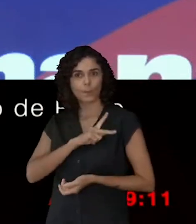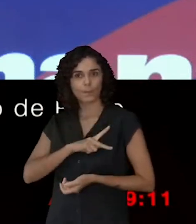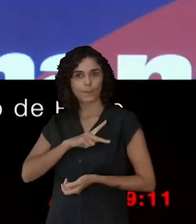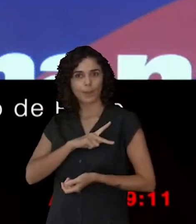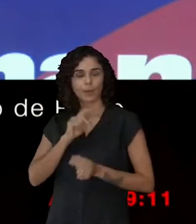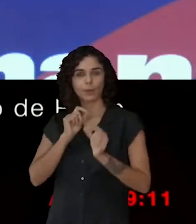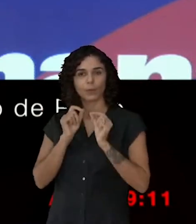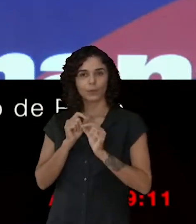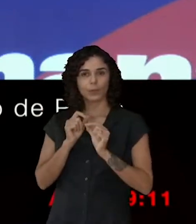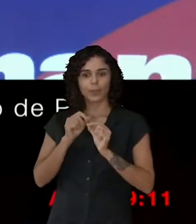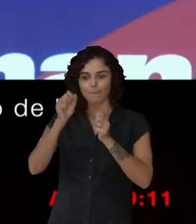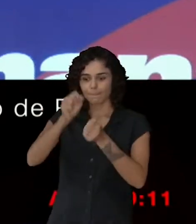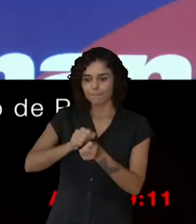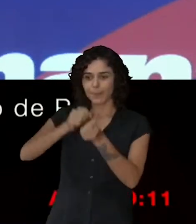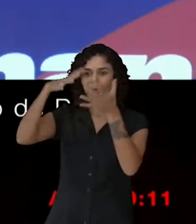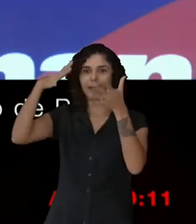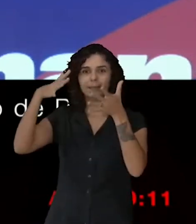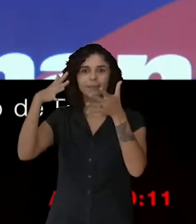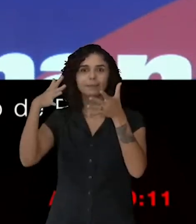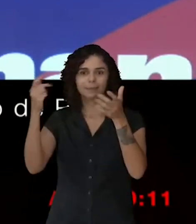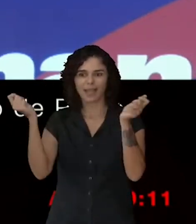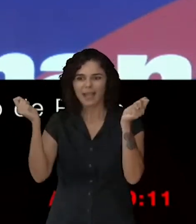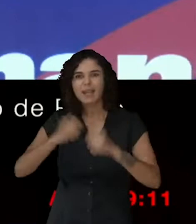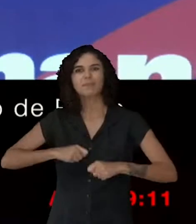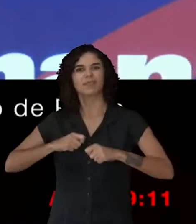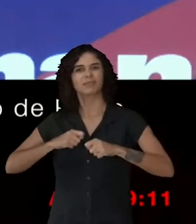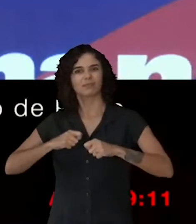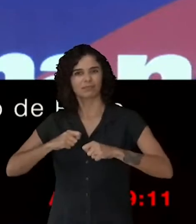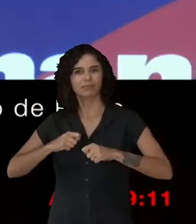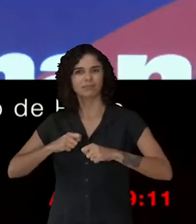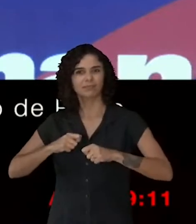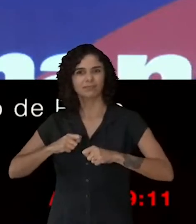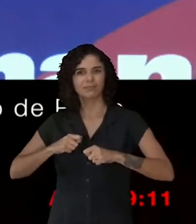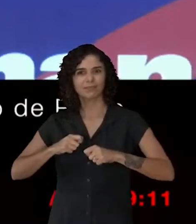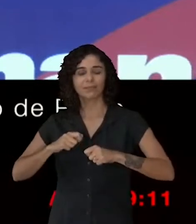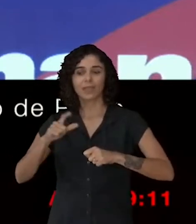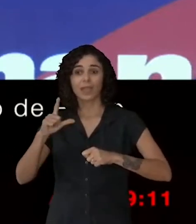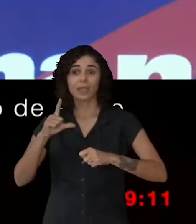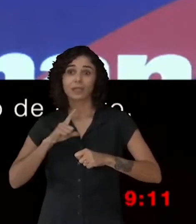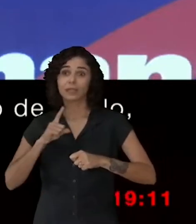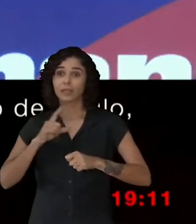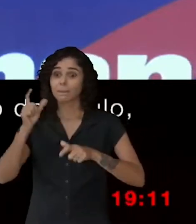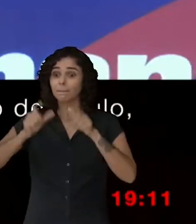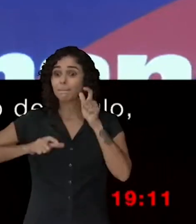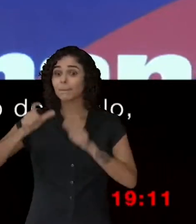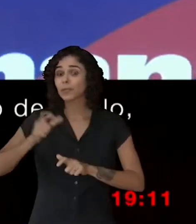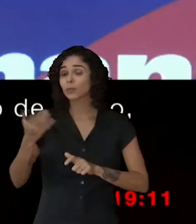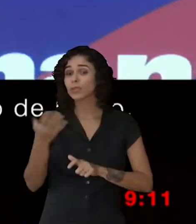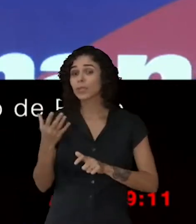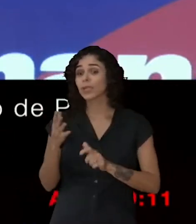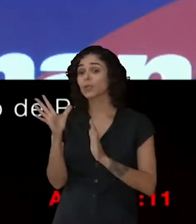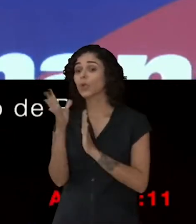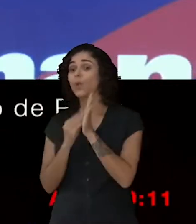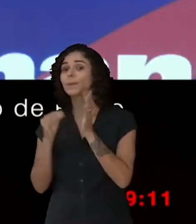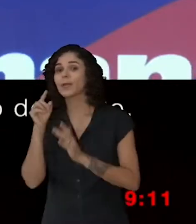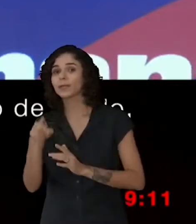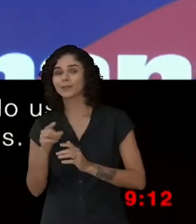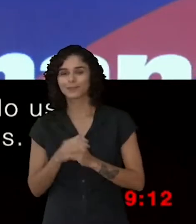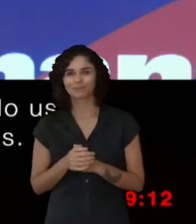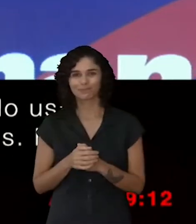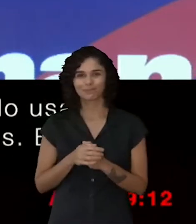realizar milagres extraordinários. E aqui tem gente querendo imitar esse negócio no Brasil. Quando lenços